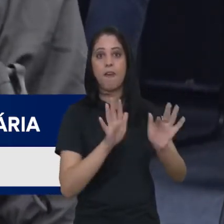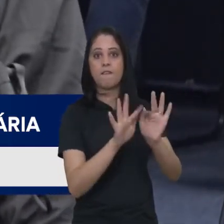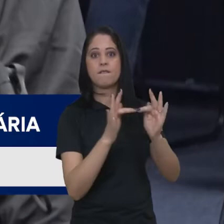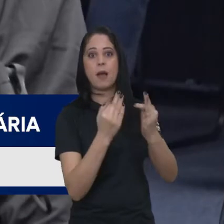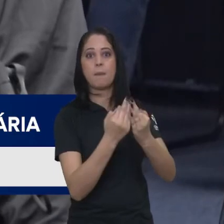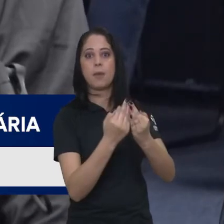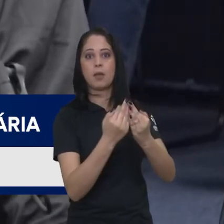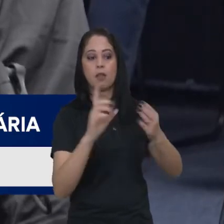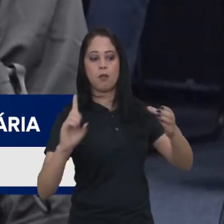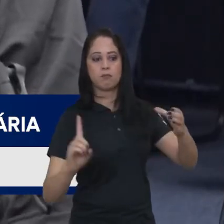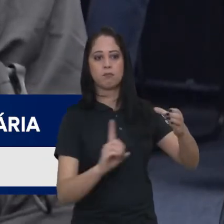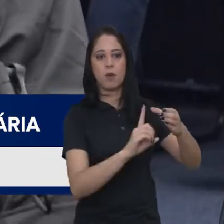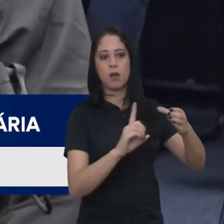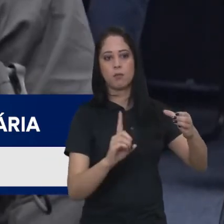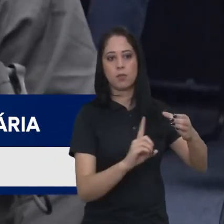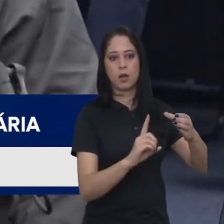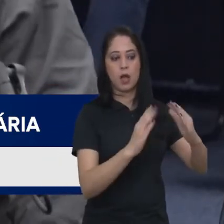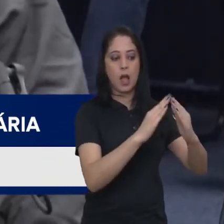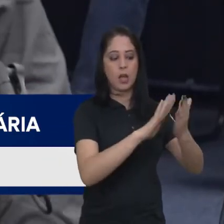família,